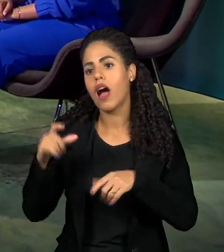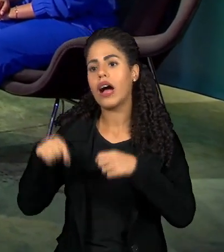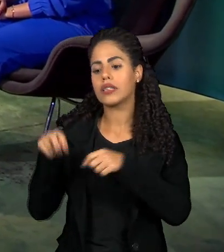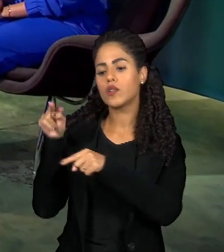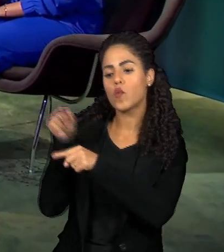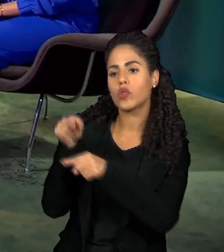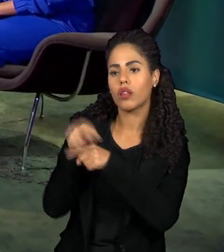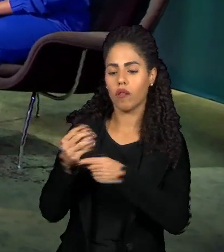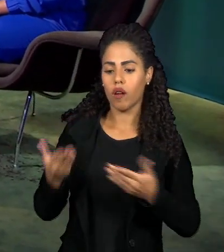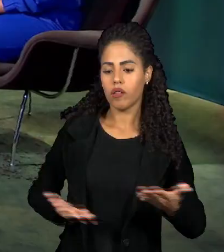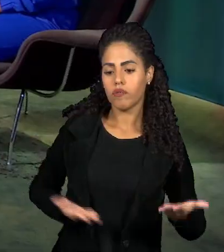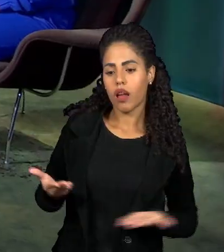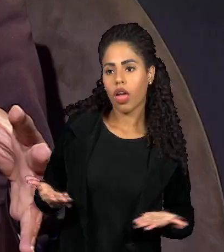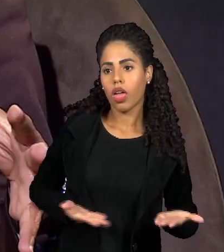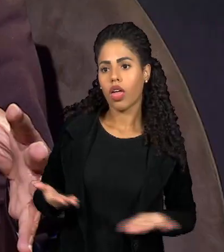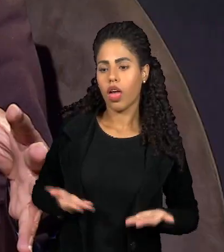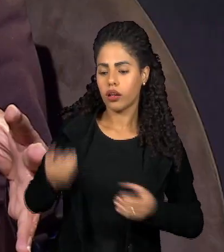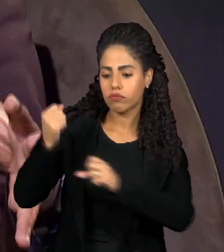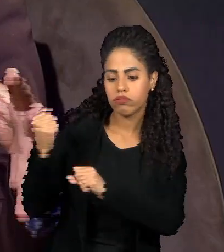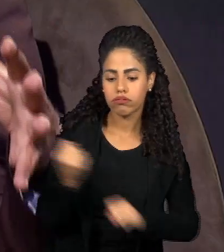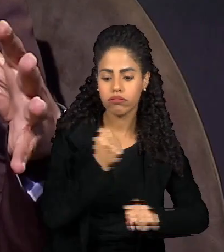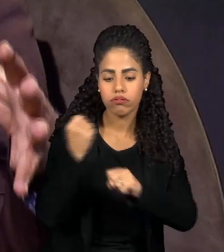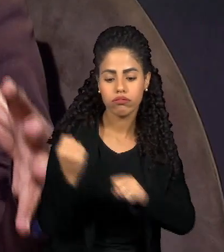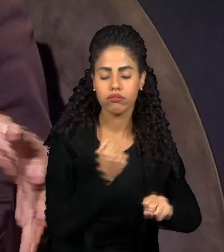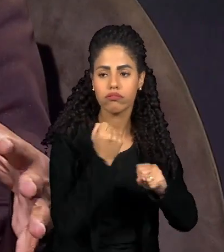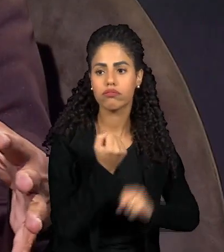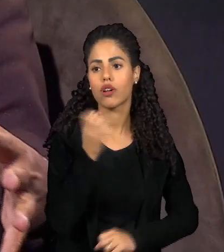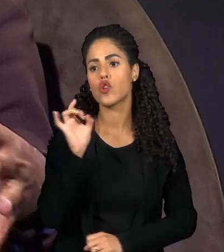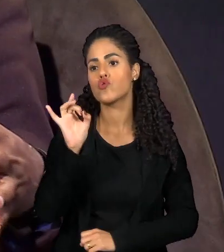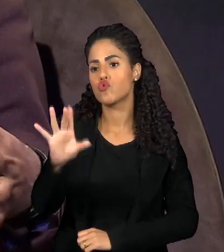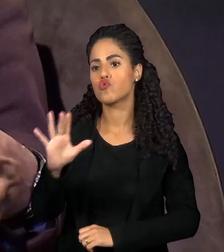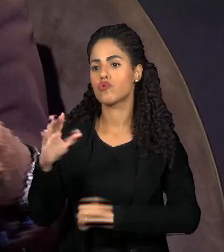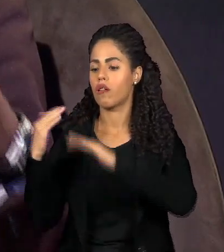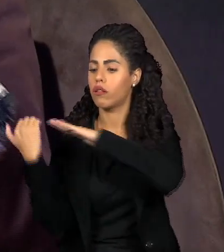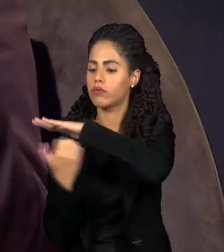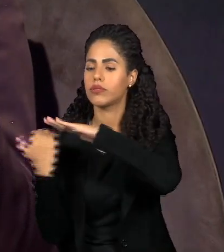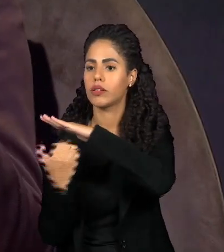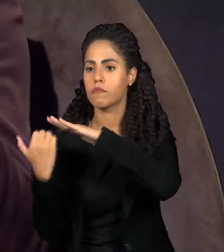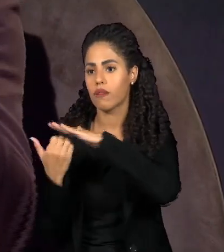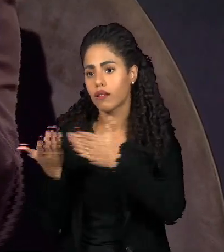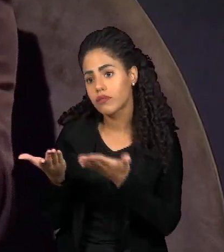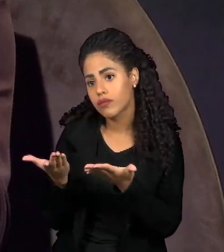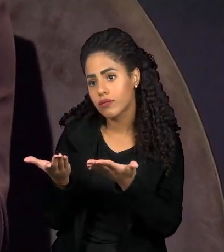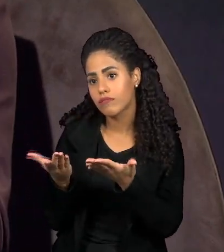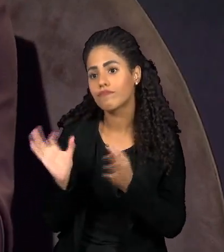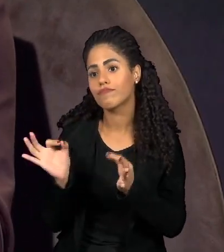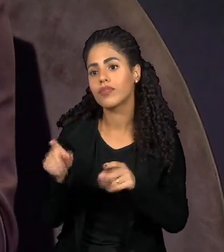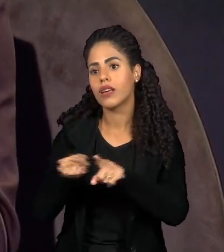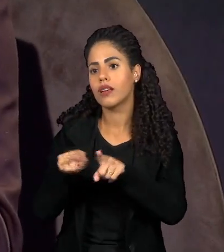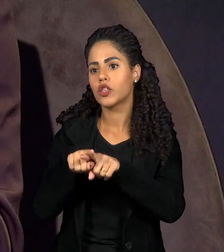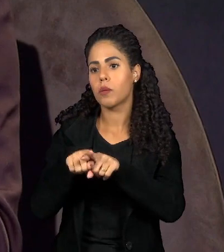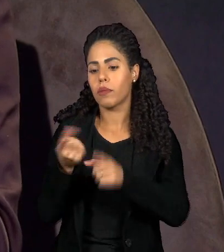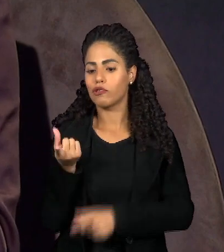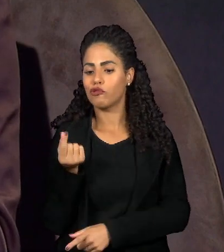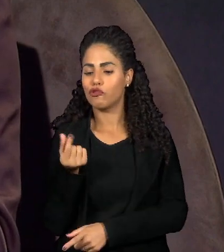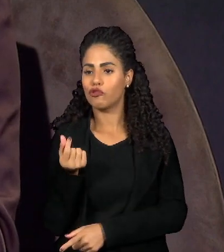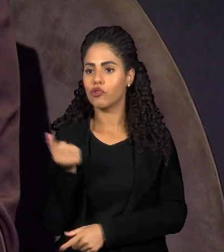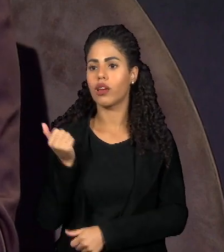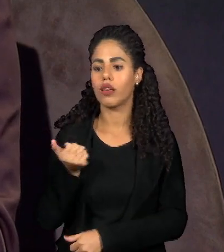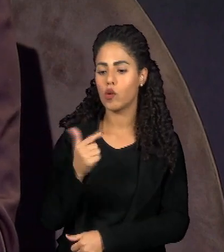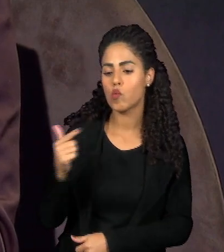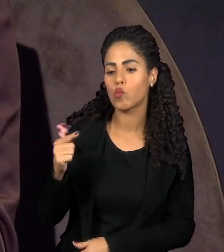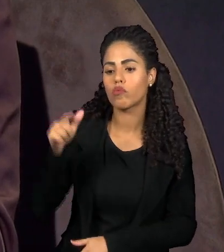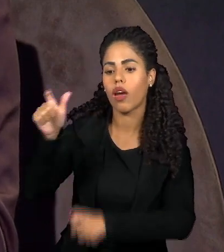que não é uma pessoa que está prestando serviço, talvez, ali para os grandes incorporadores, que não tem poder aquisitivo, talvez, de estar ali em